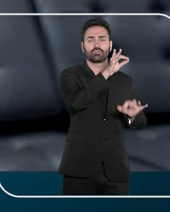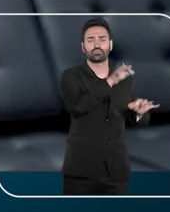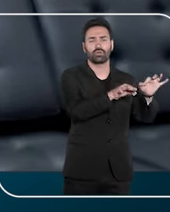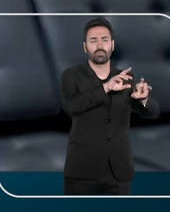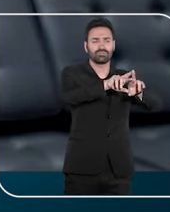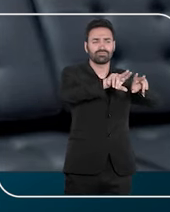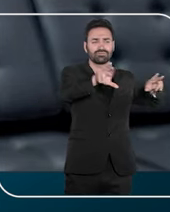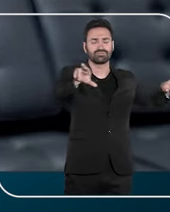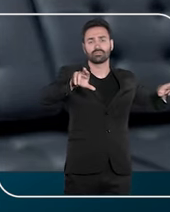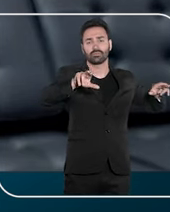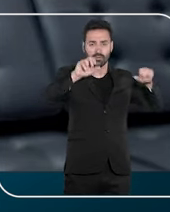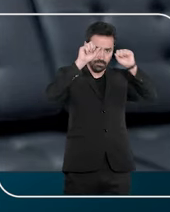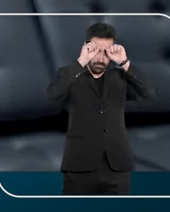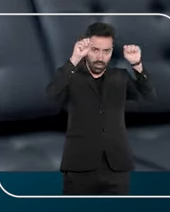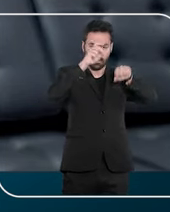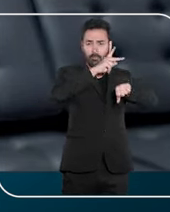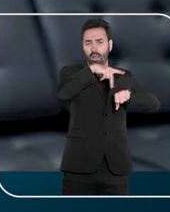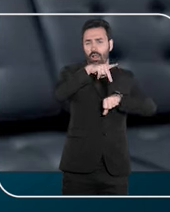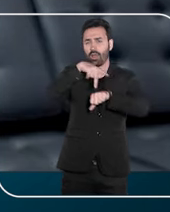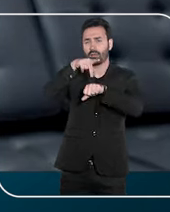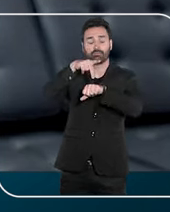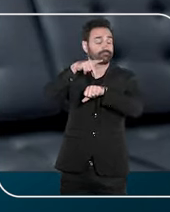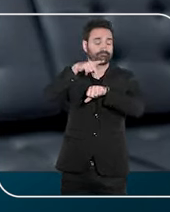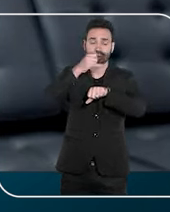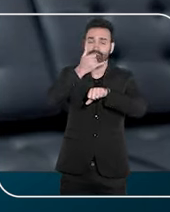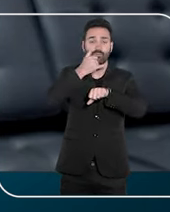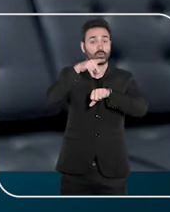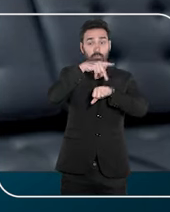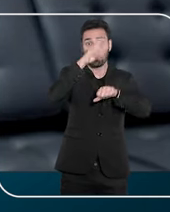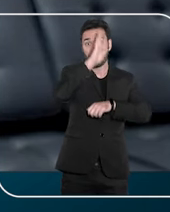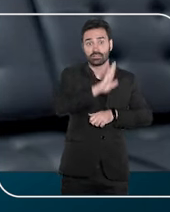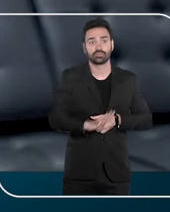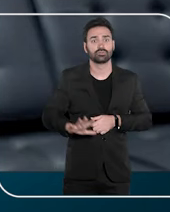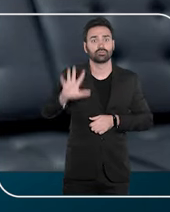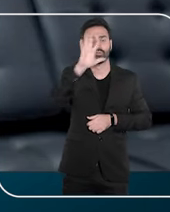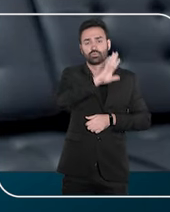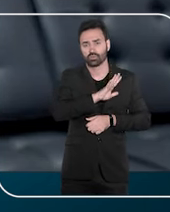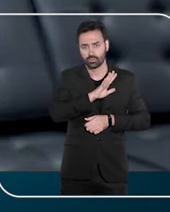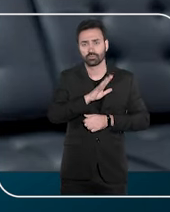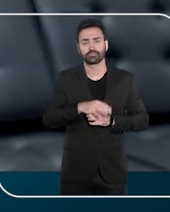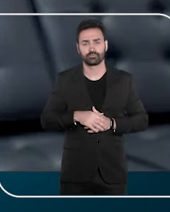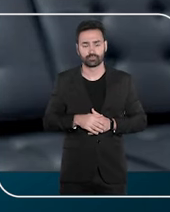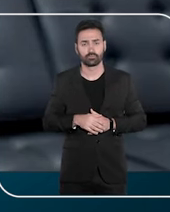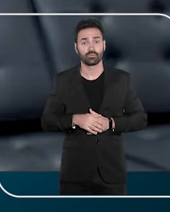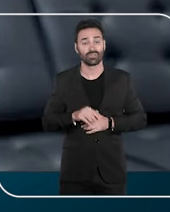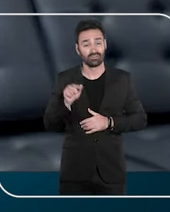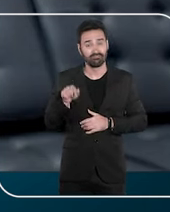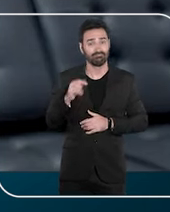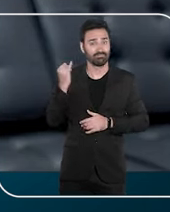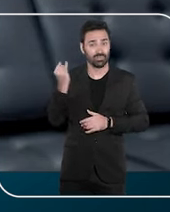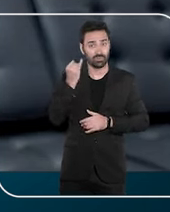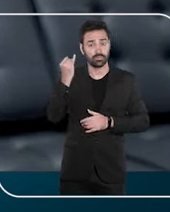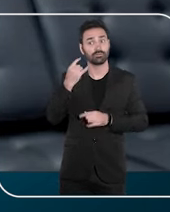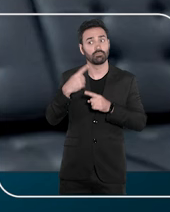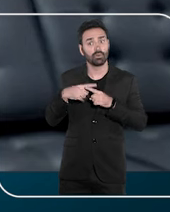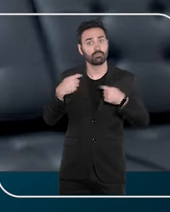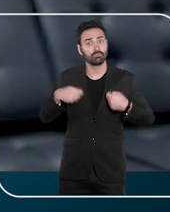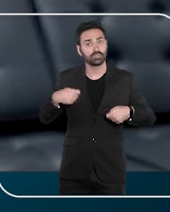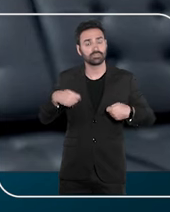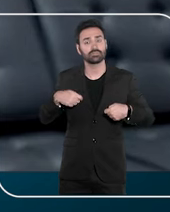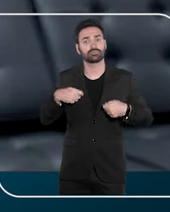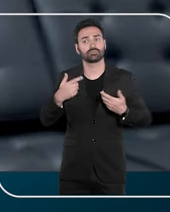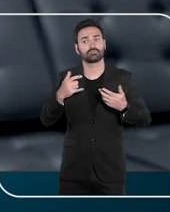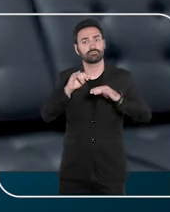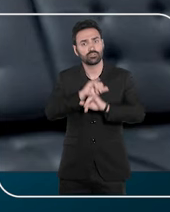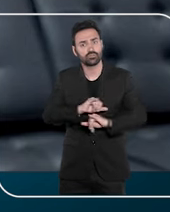que nós integramos para que se sedimente esta cultura de observância de